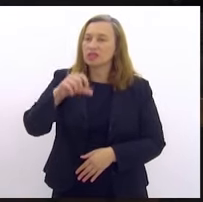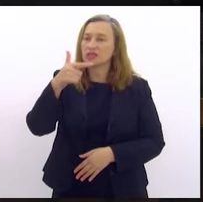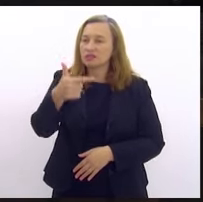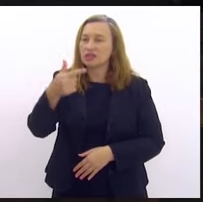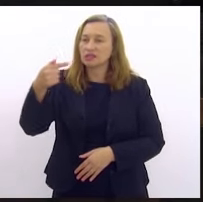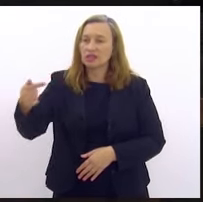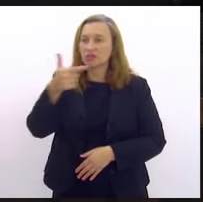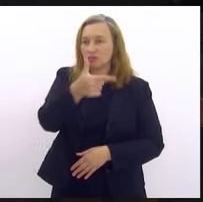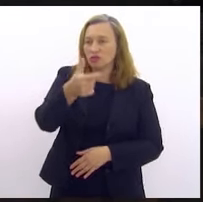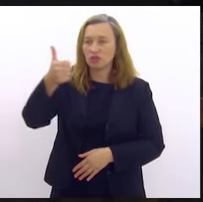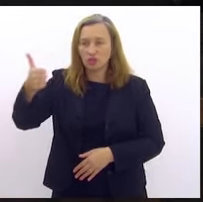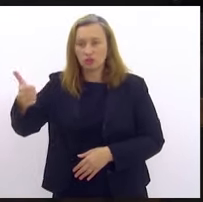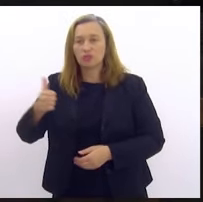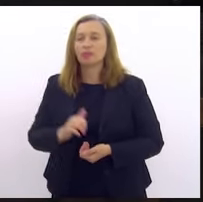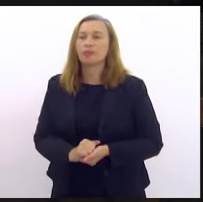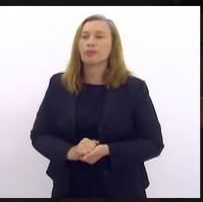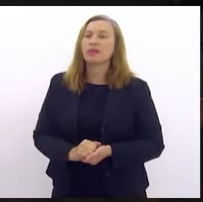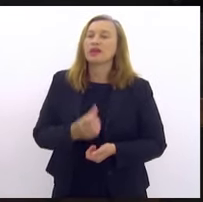4.927/2021,